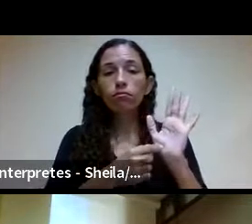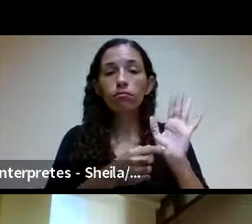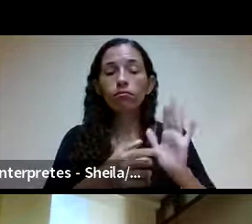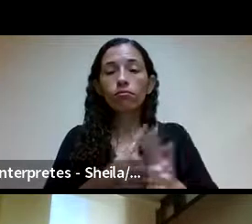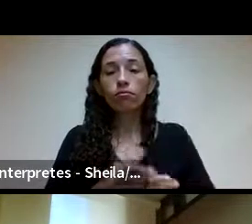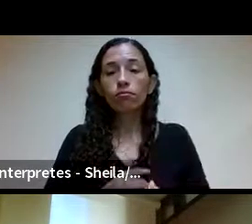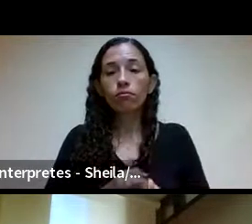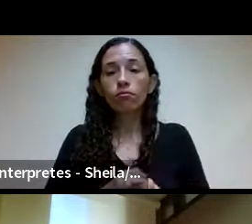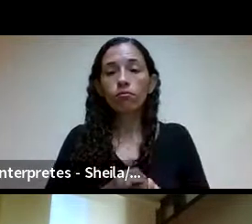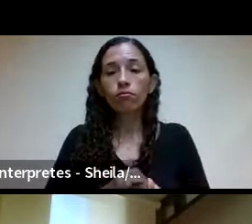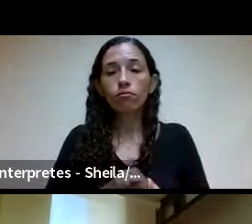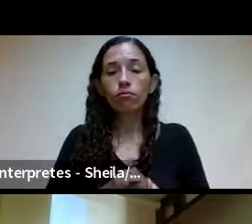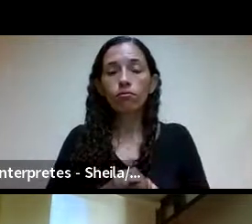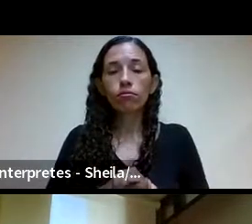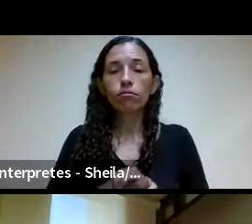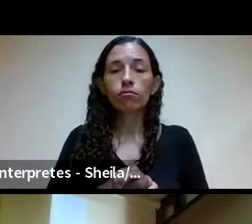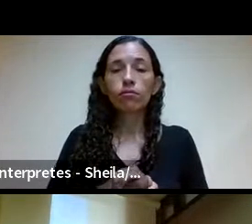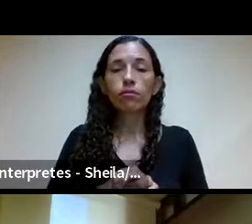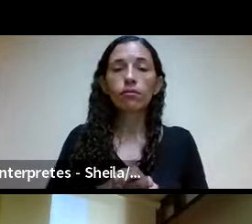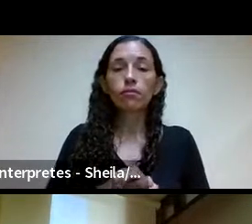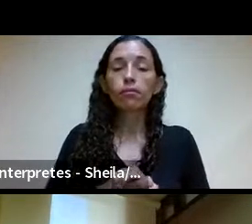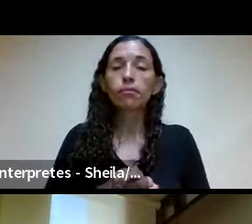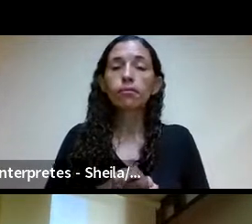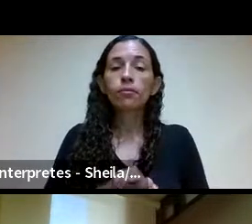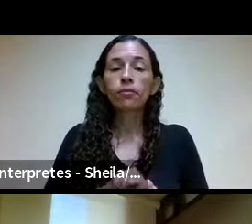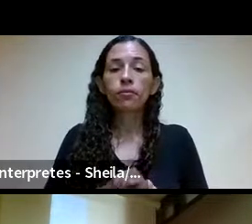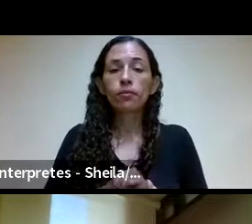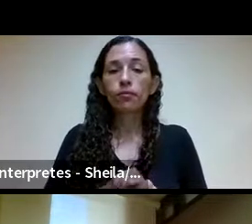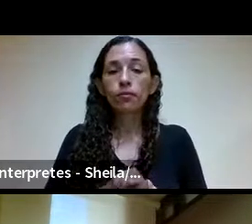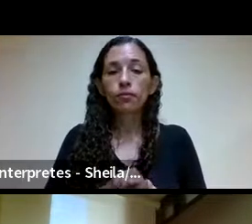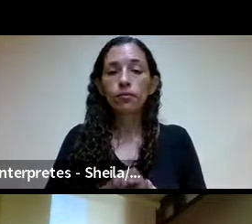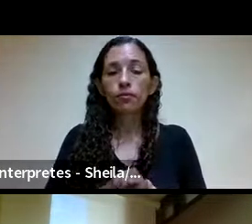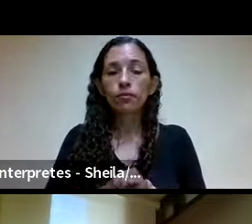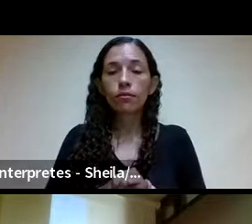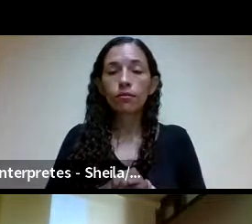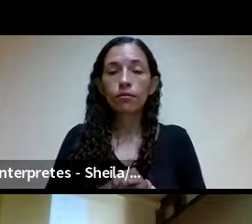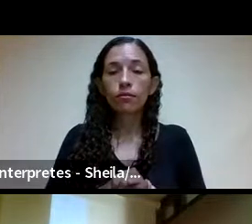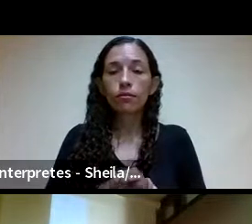que vale também para a parte autora.